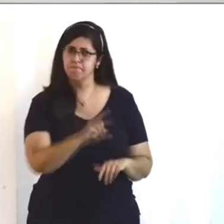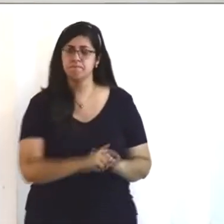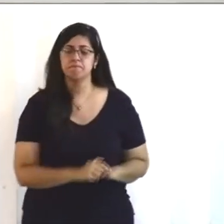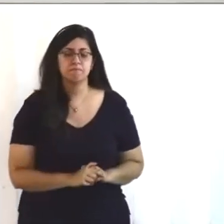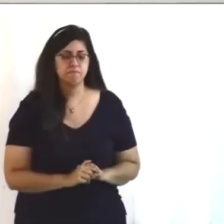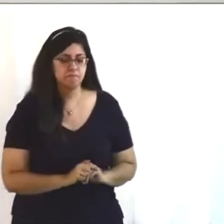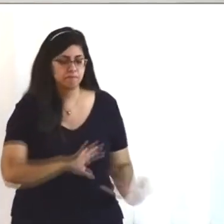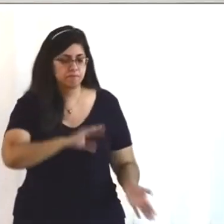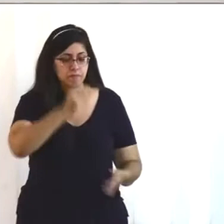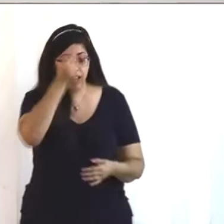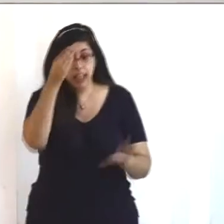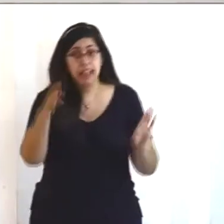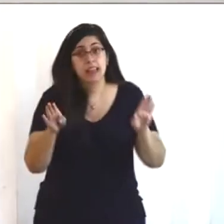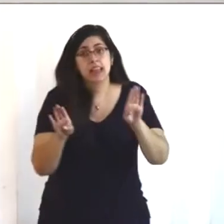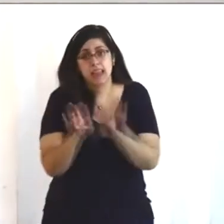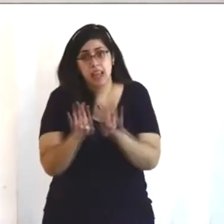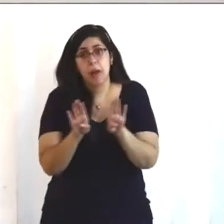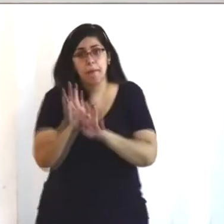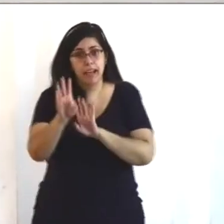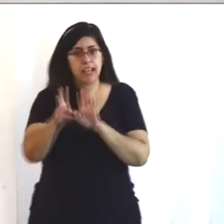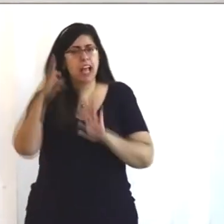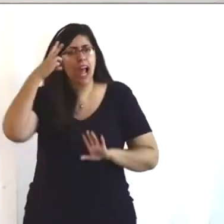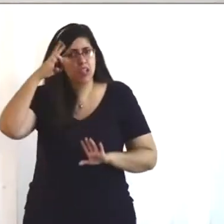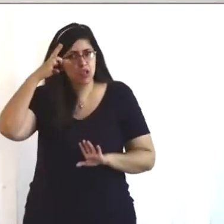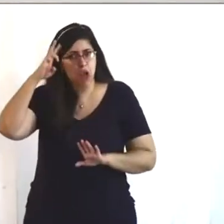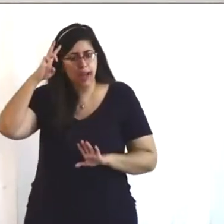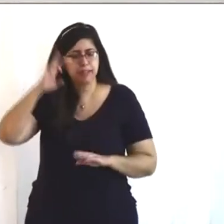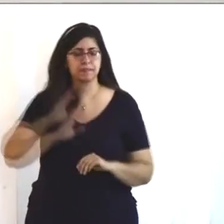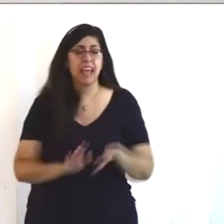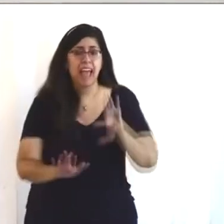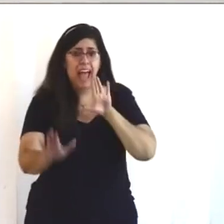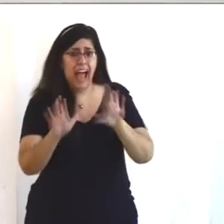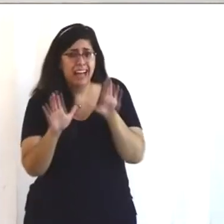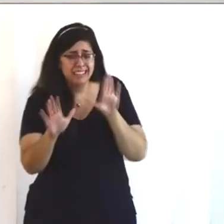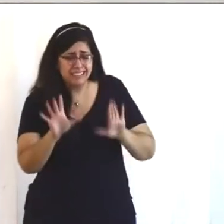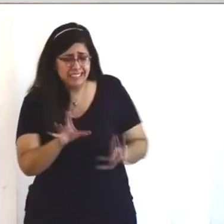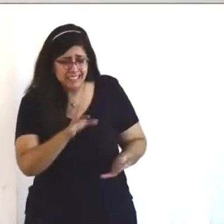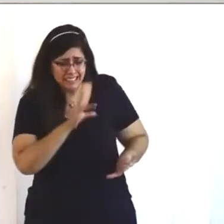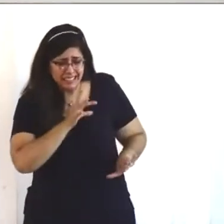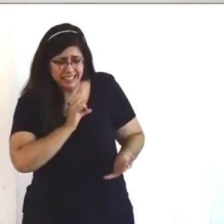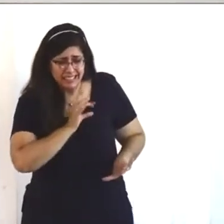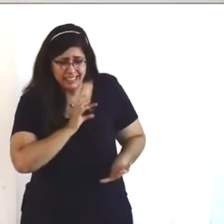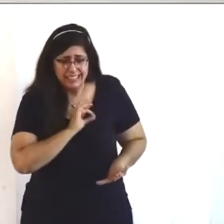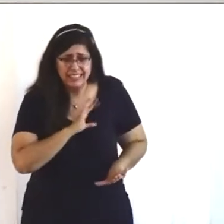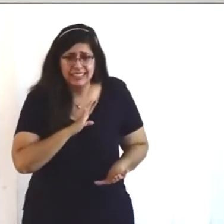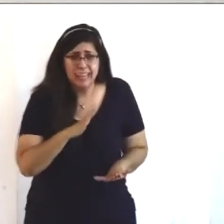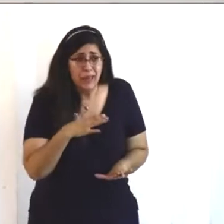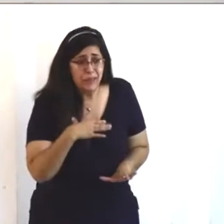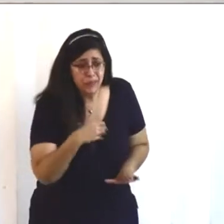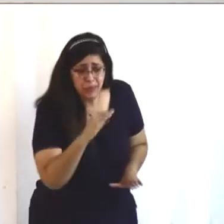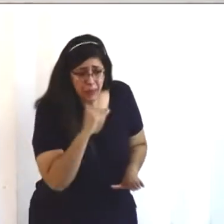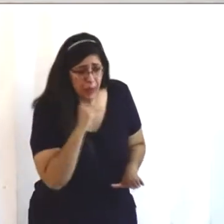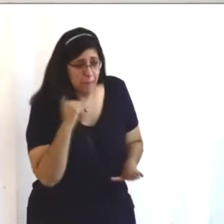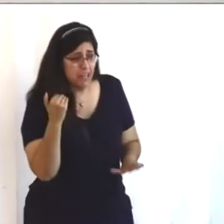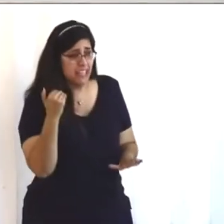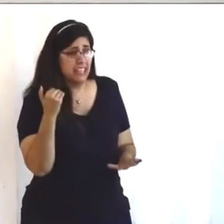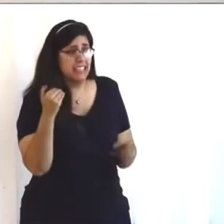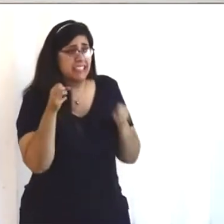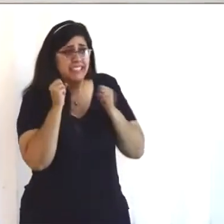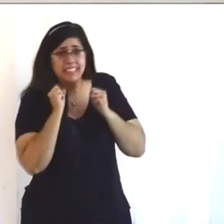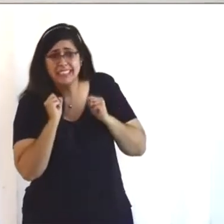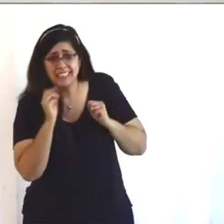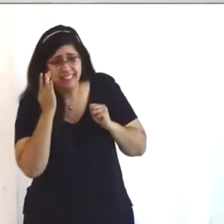história, certamente, por medo às vezes, por medo de perder um filho às vezes, eu não estou